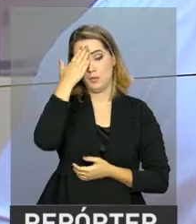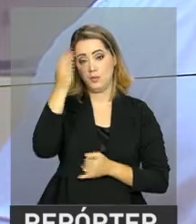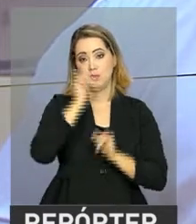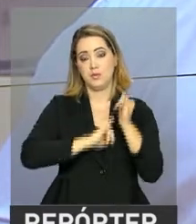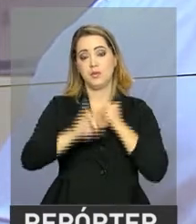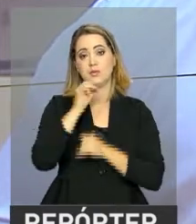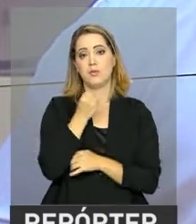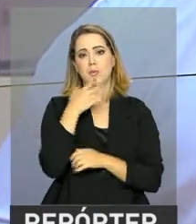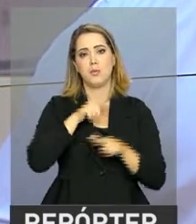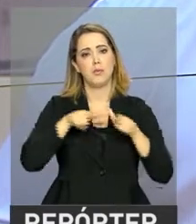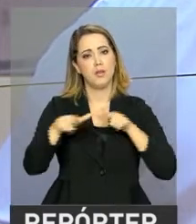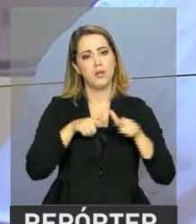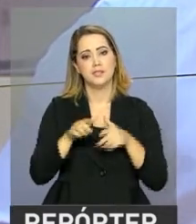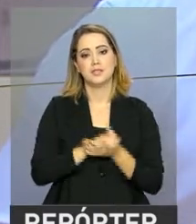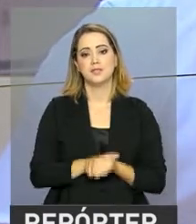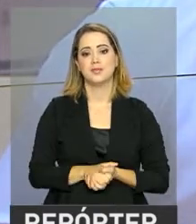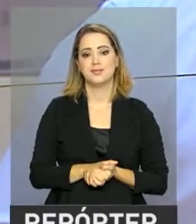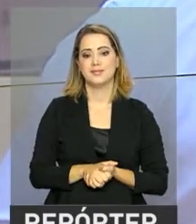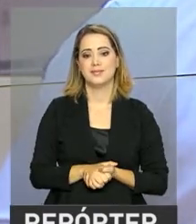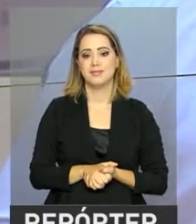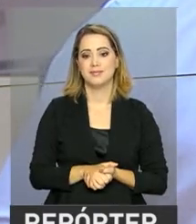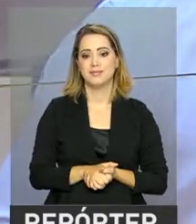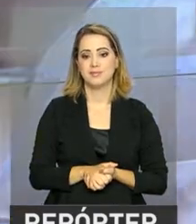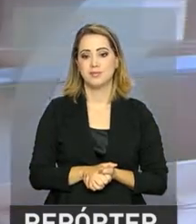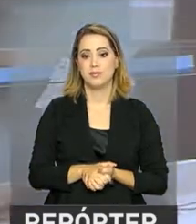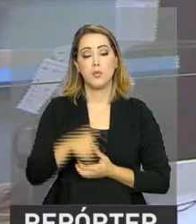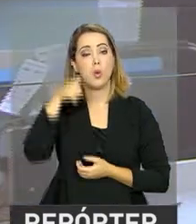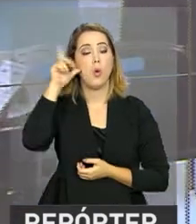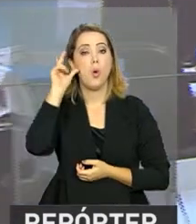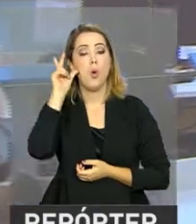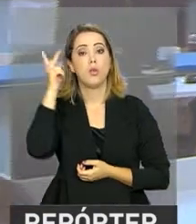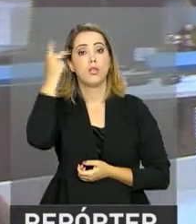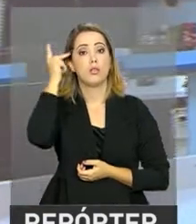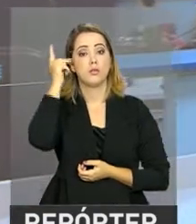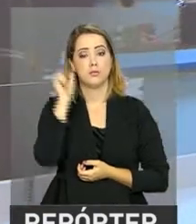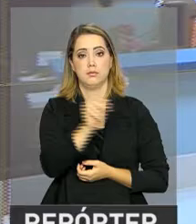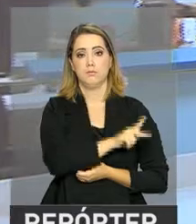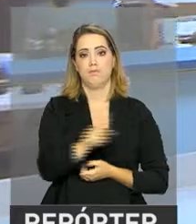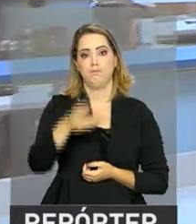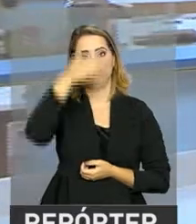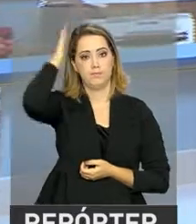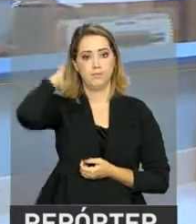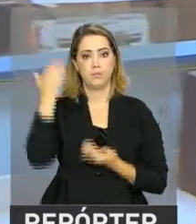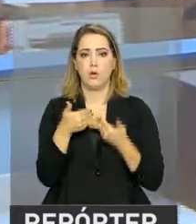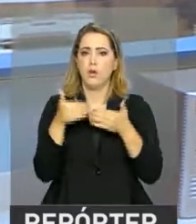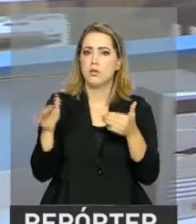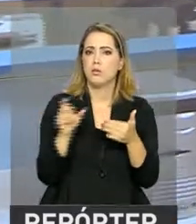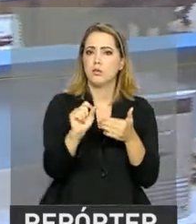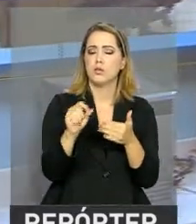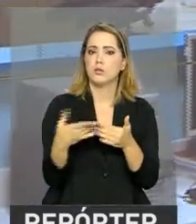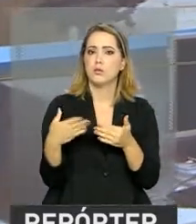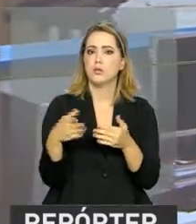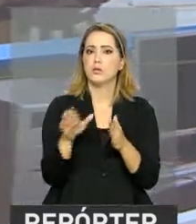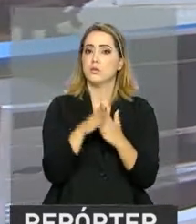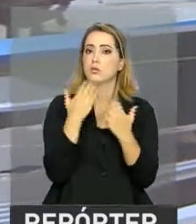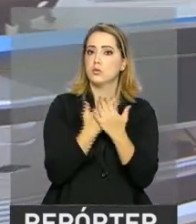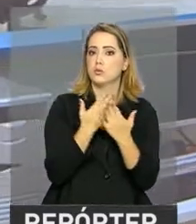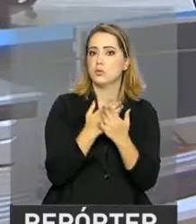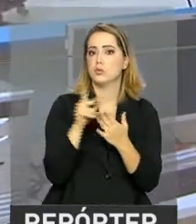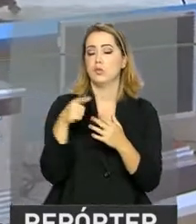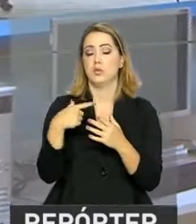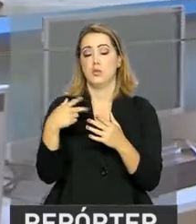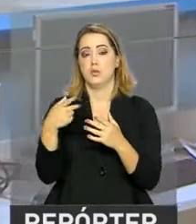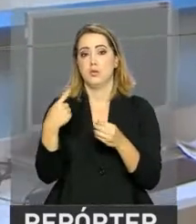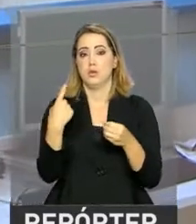suas informações. Bom trabalho para você. E ontem, em São Paulo, o presidente Michel Temer participou da inauguração de uma escola em Praia